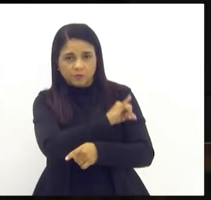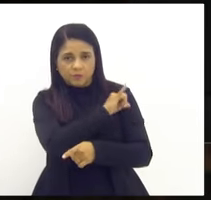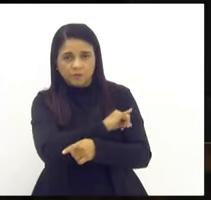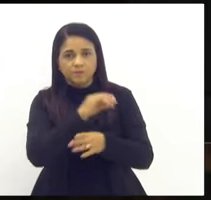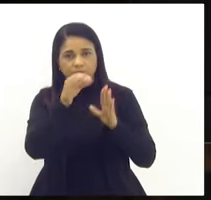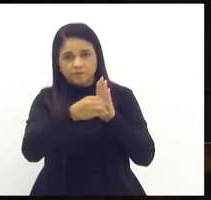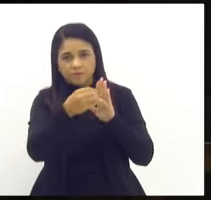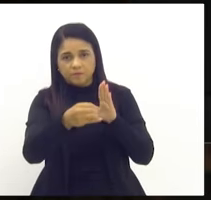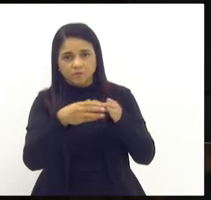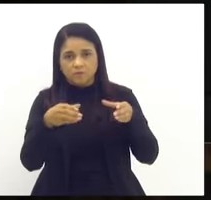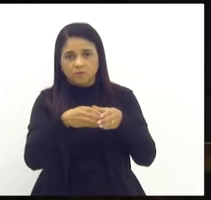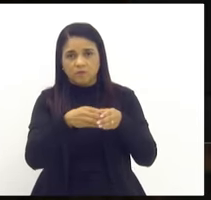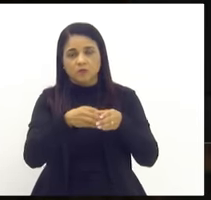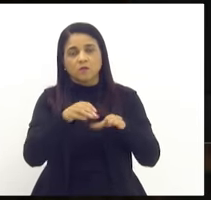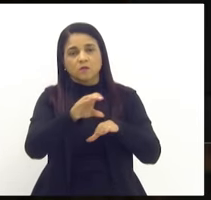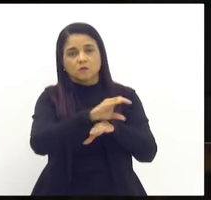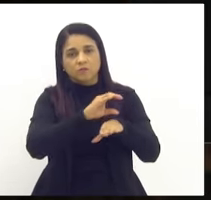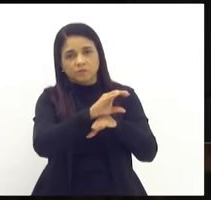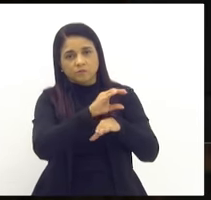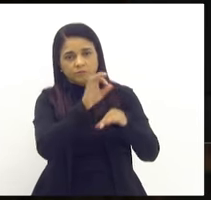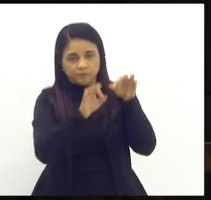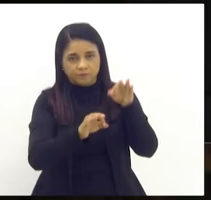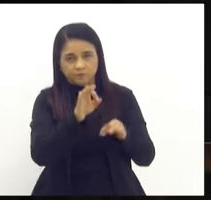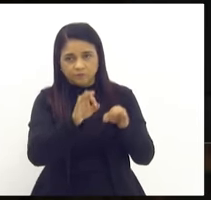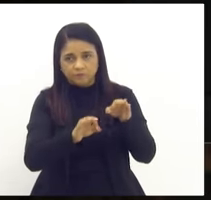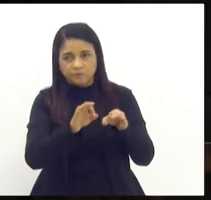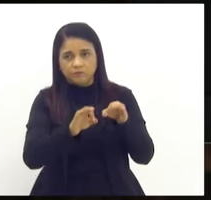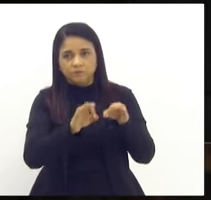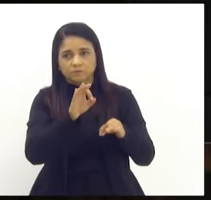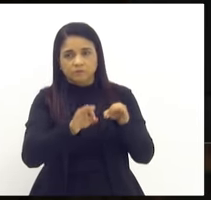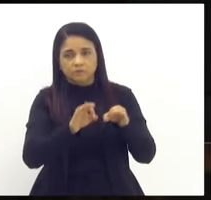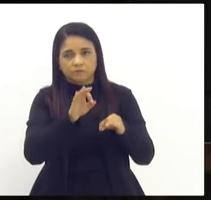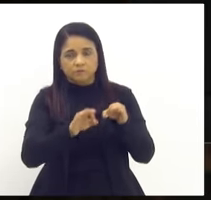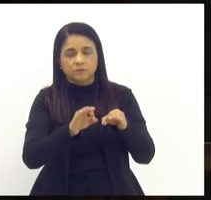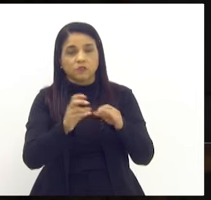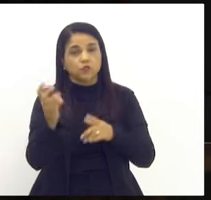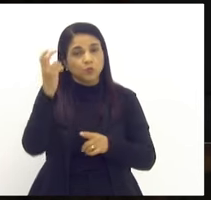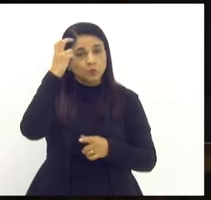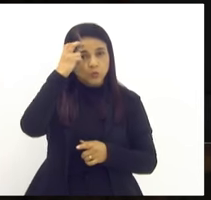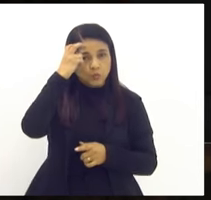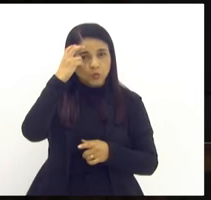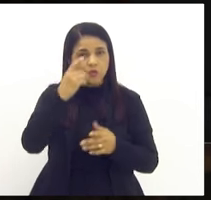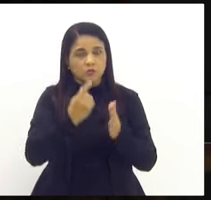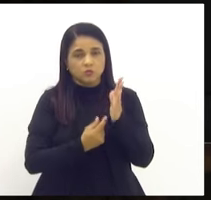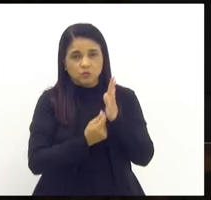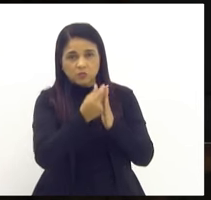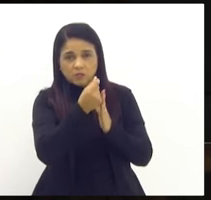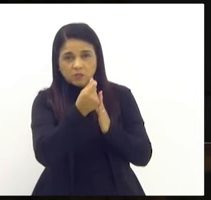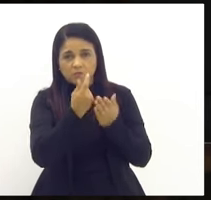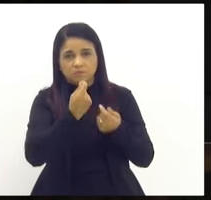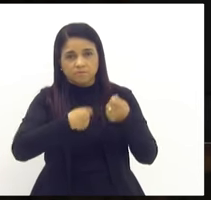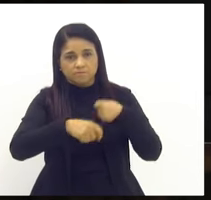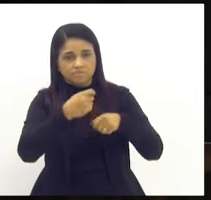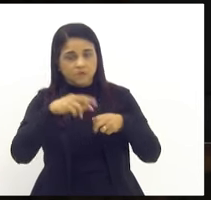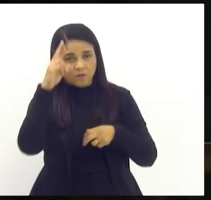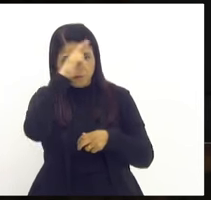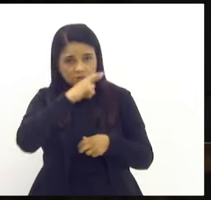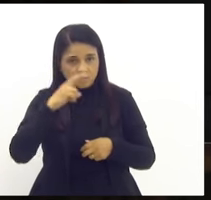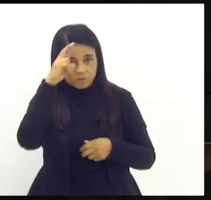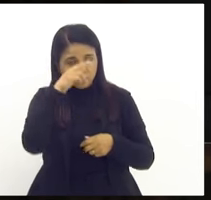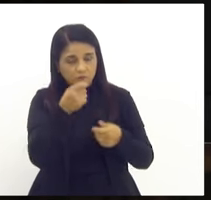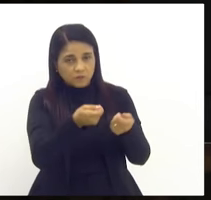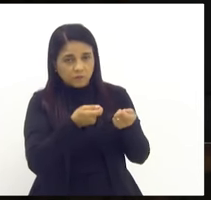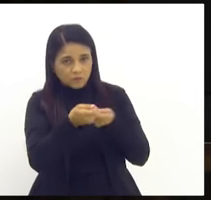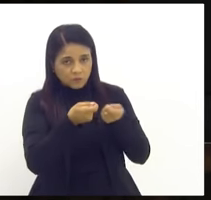pareceres das comissões constituição Justiça de Educação de Cultura de orçamento Finanças fiscalização financeira